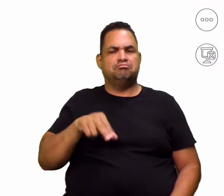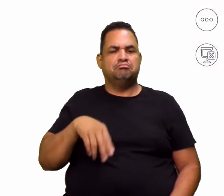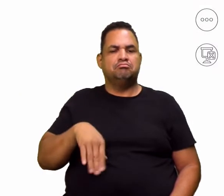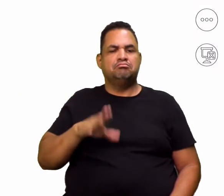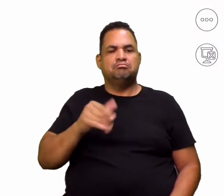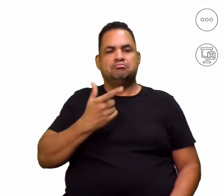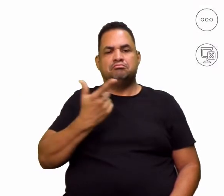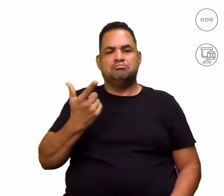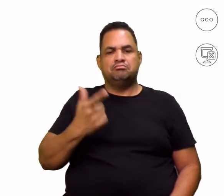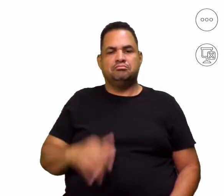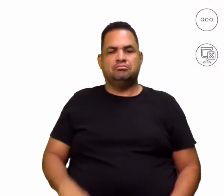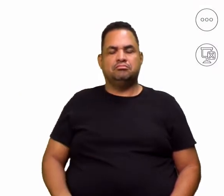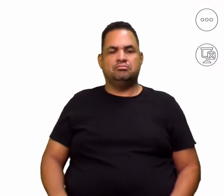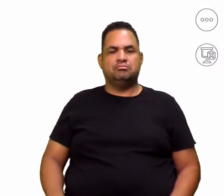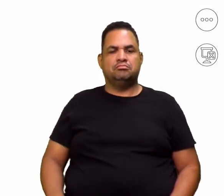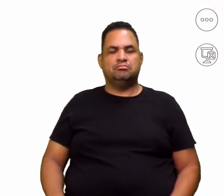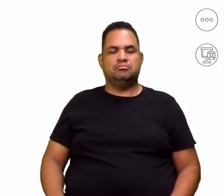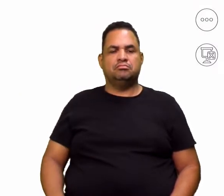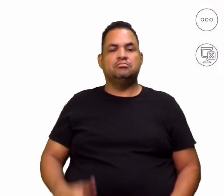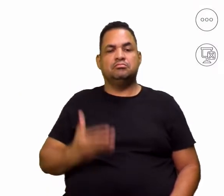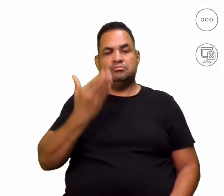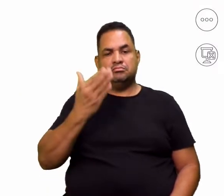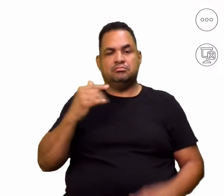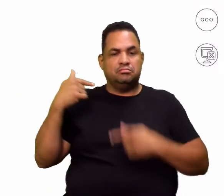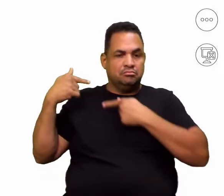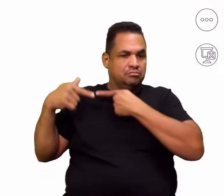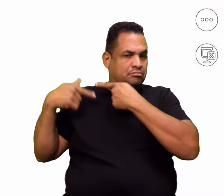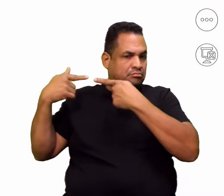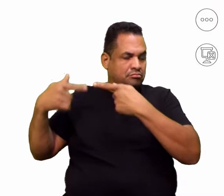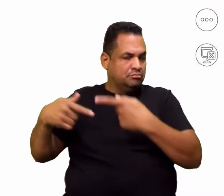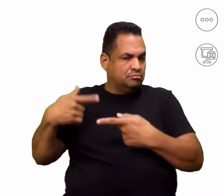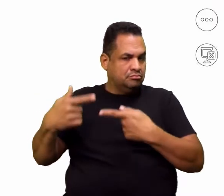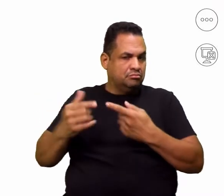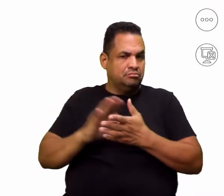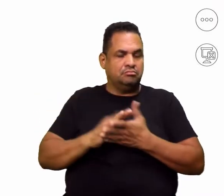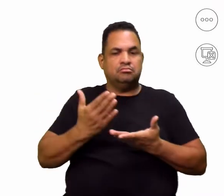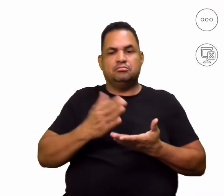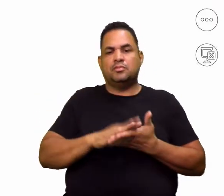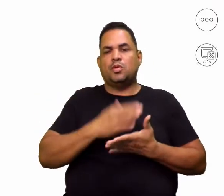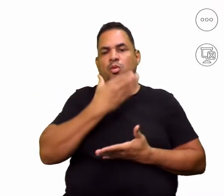temos o sistema ZW. Nessa herança, o sexo